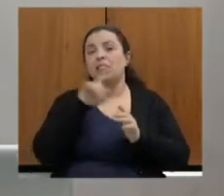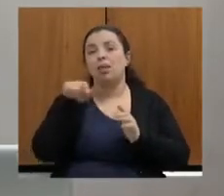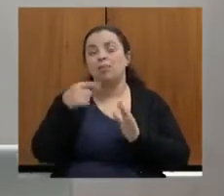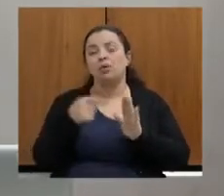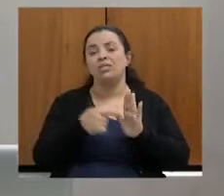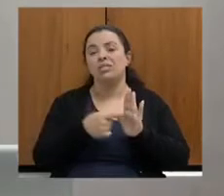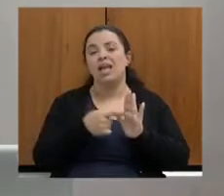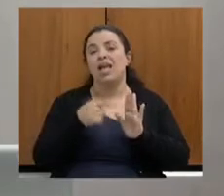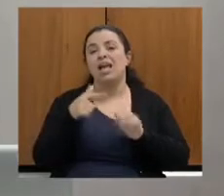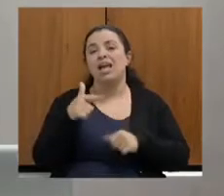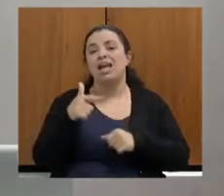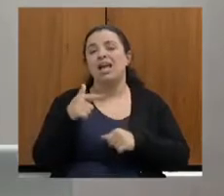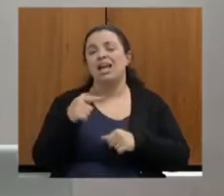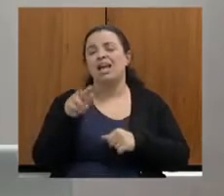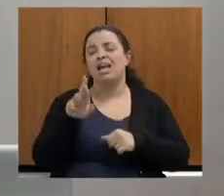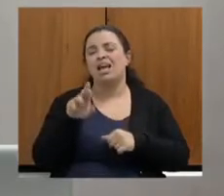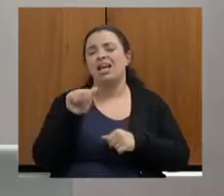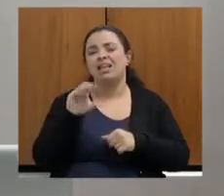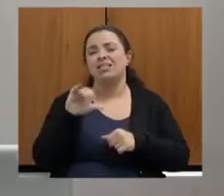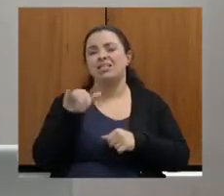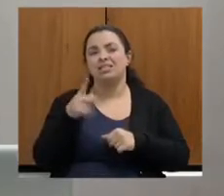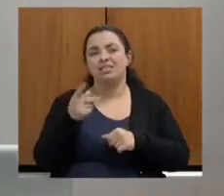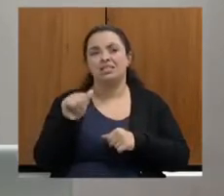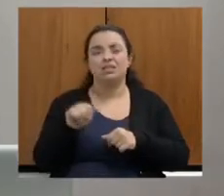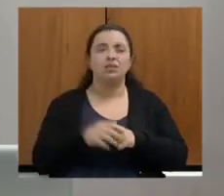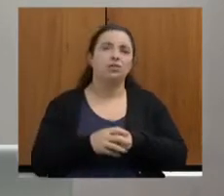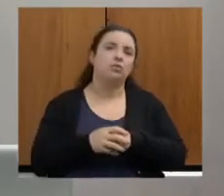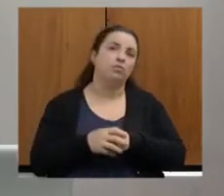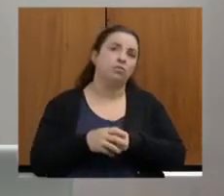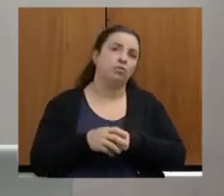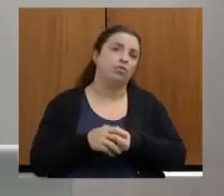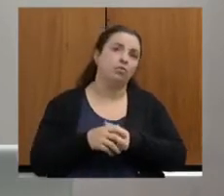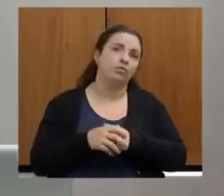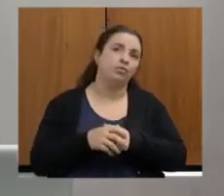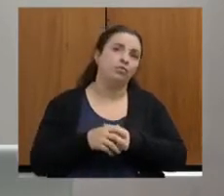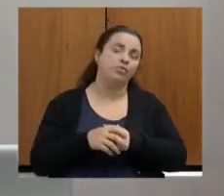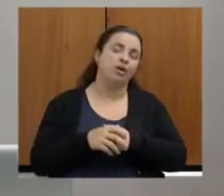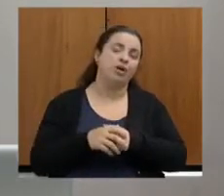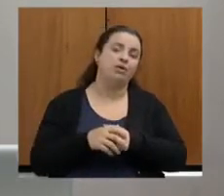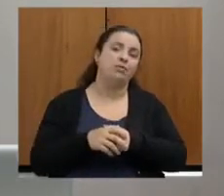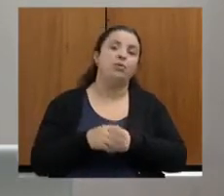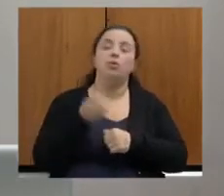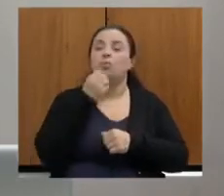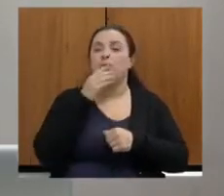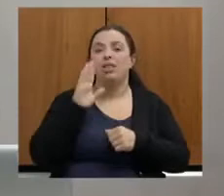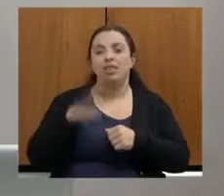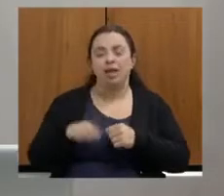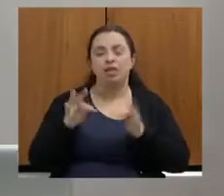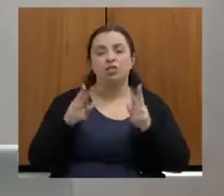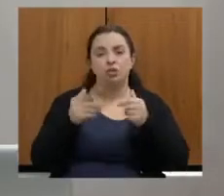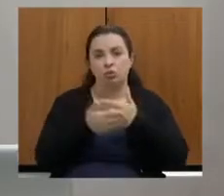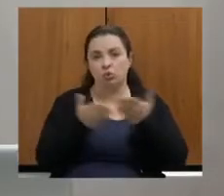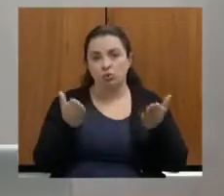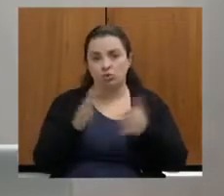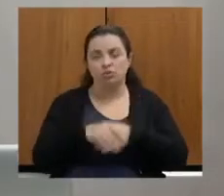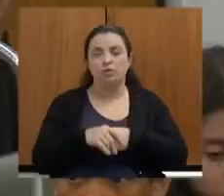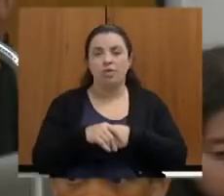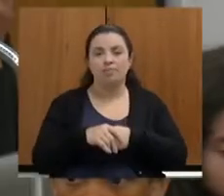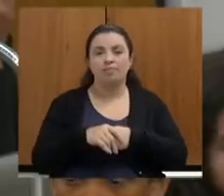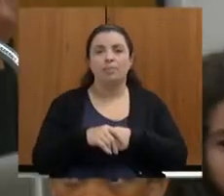Gesteira Oi boa tarde a todos